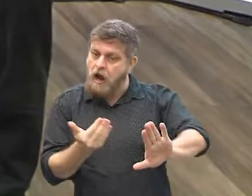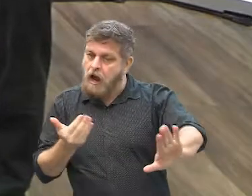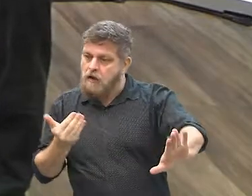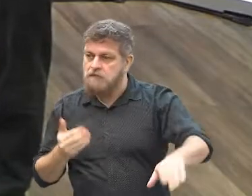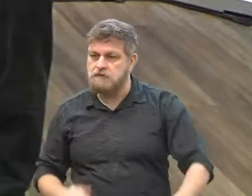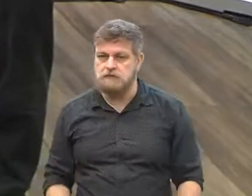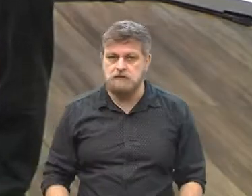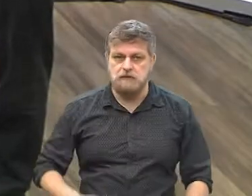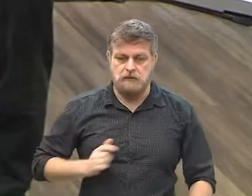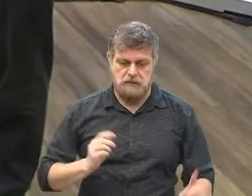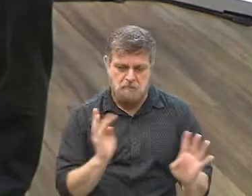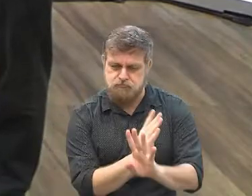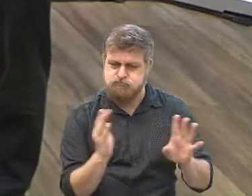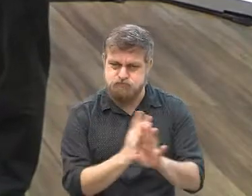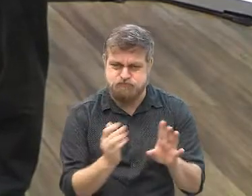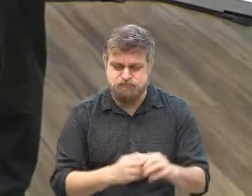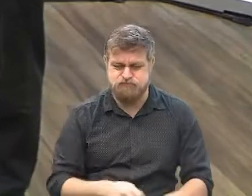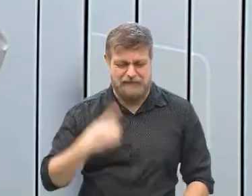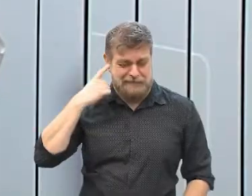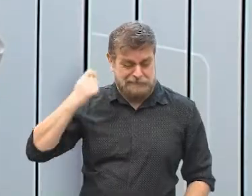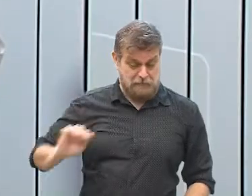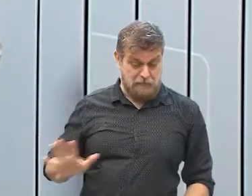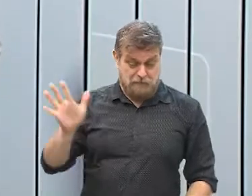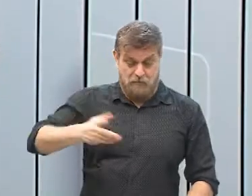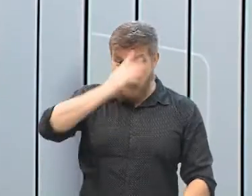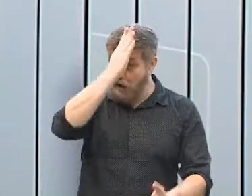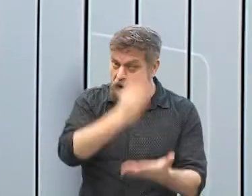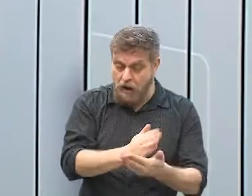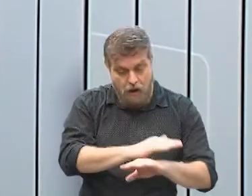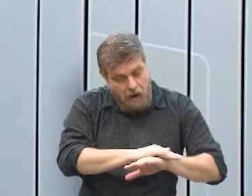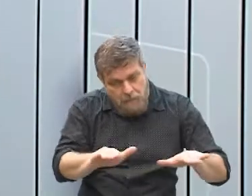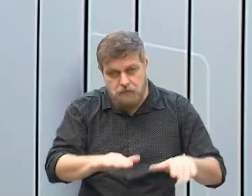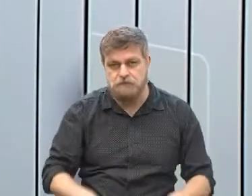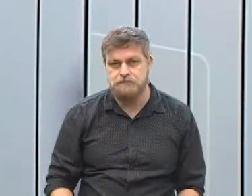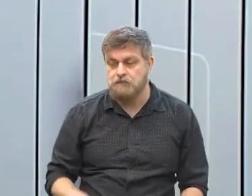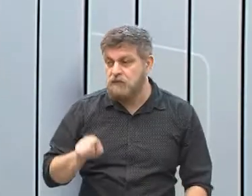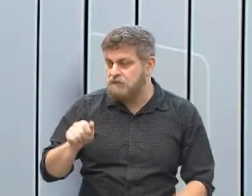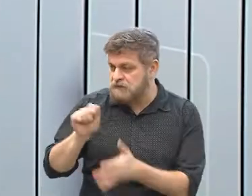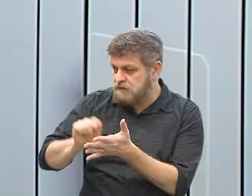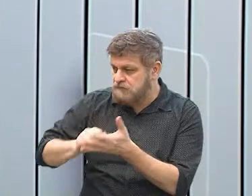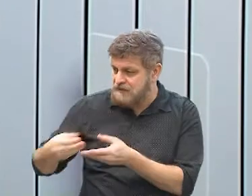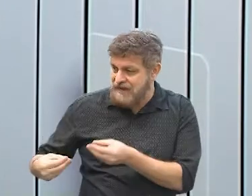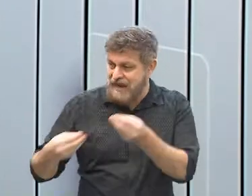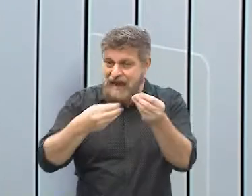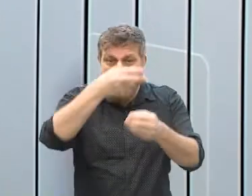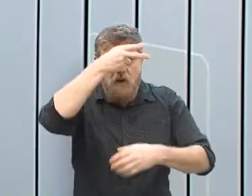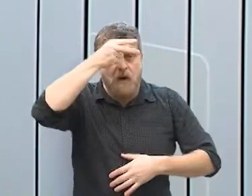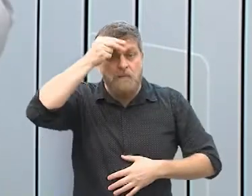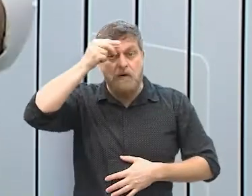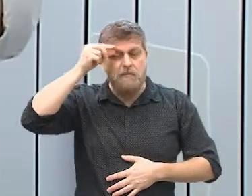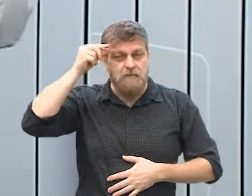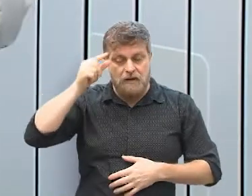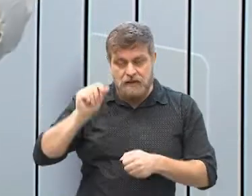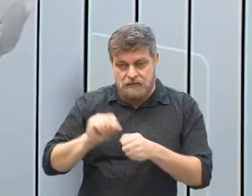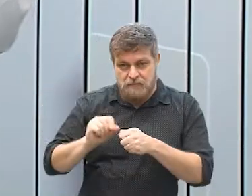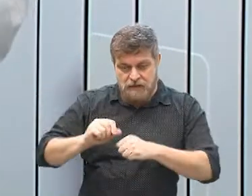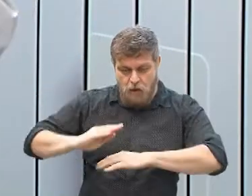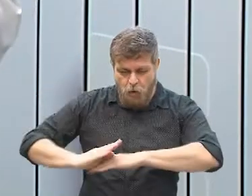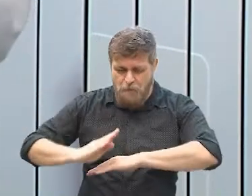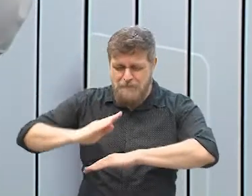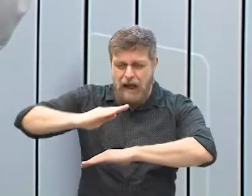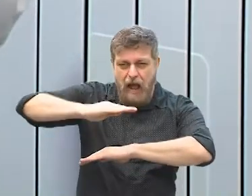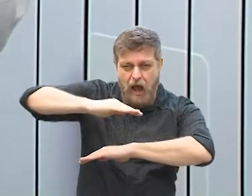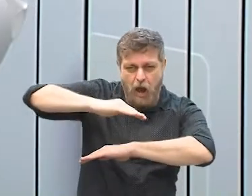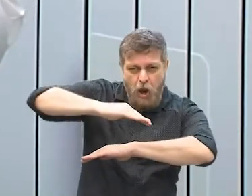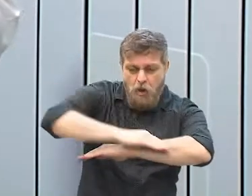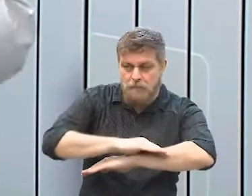famosos pancadões. Na última semana, o senhor fez uma indicação ao Executivo para que a INDEC faça a implementação de uma lombada ou